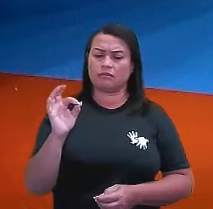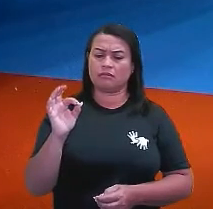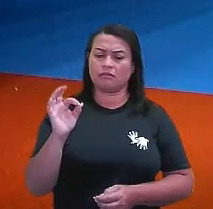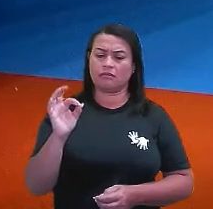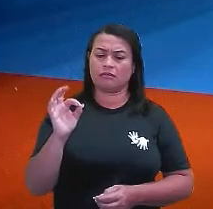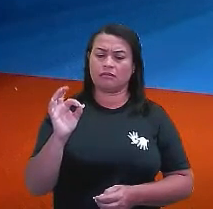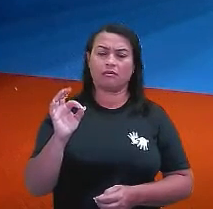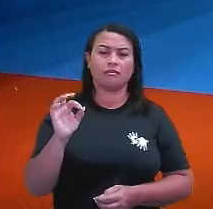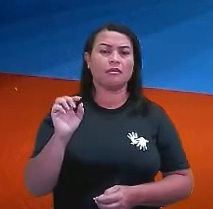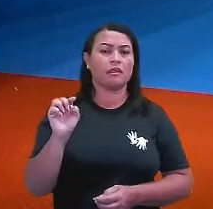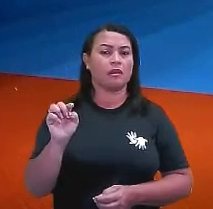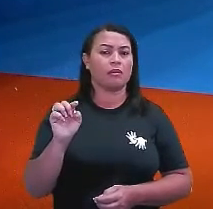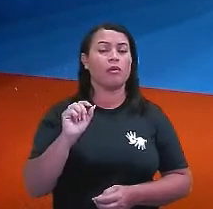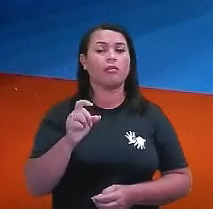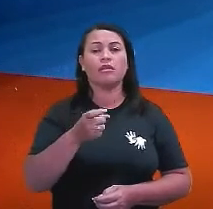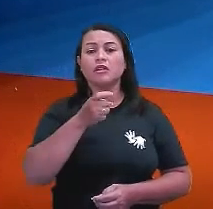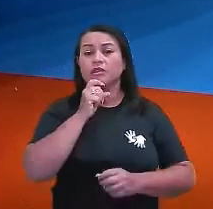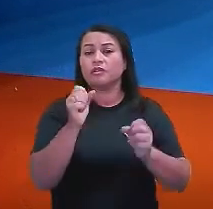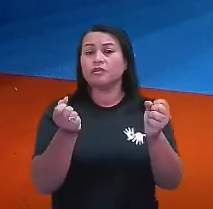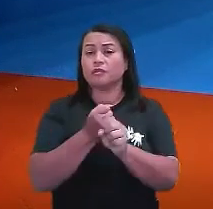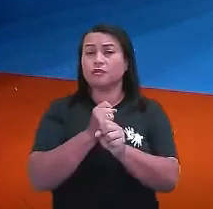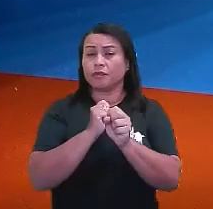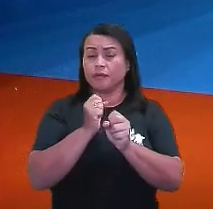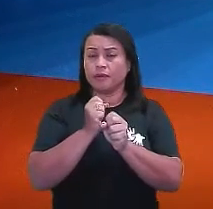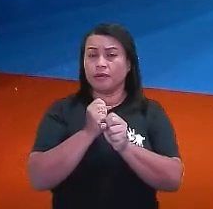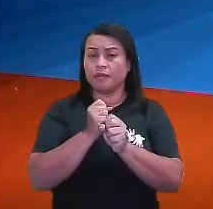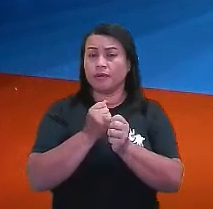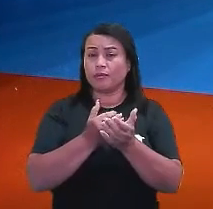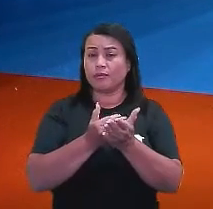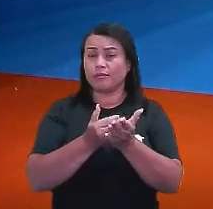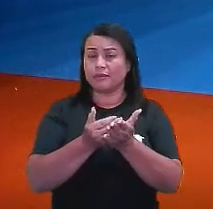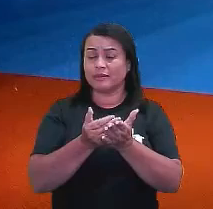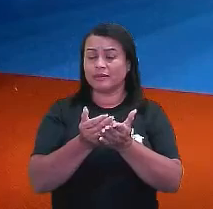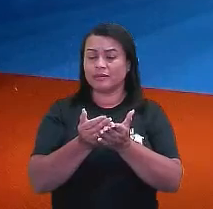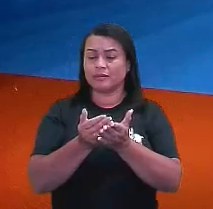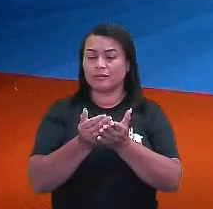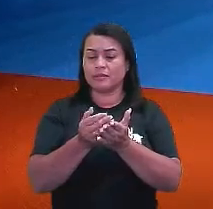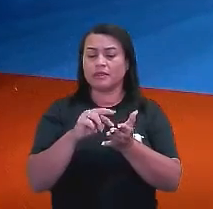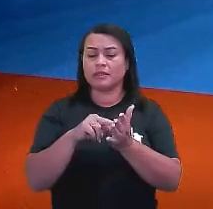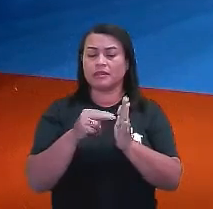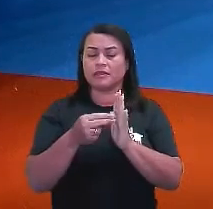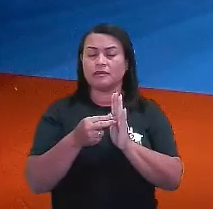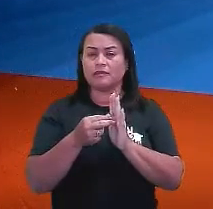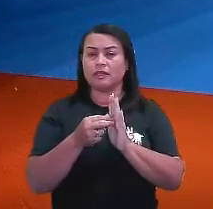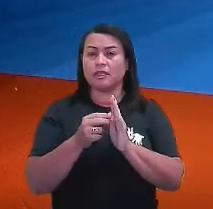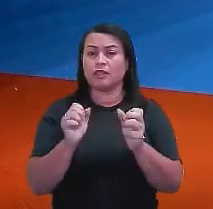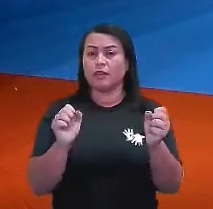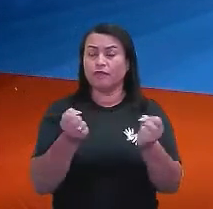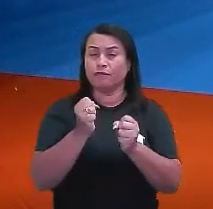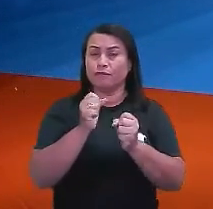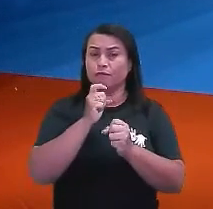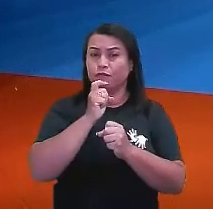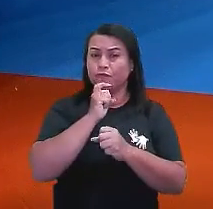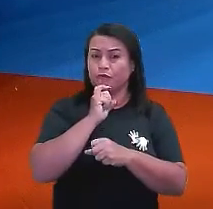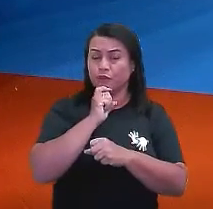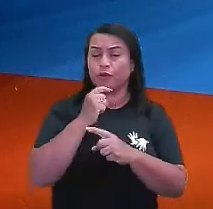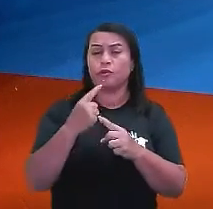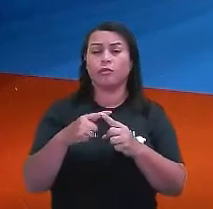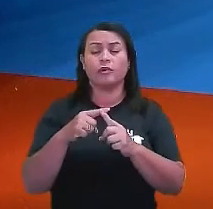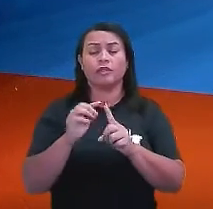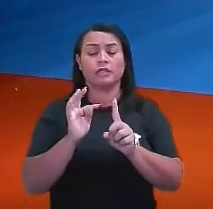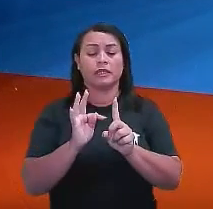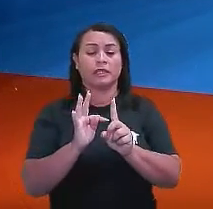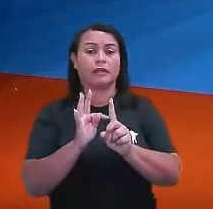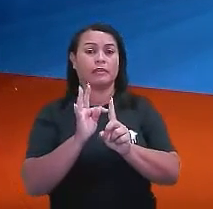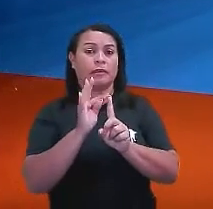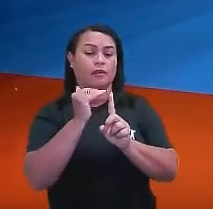está com hipotermia, tá, gente? Um princípio de hipotermia, que é aquela que dá frio, tá? Porque se a temperatura da